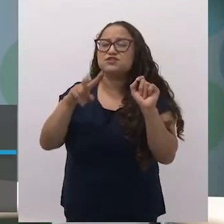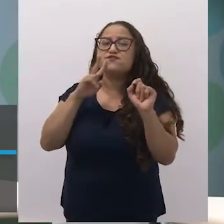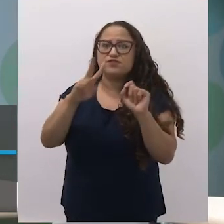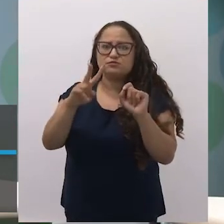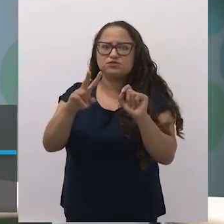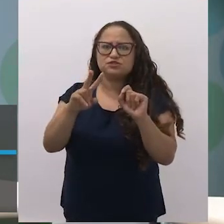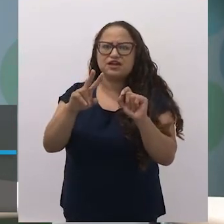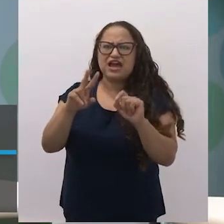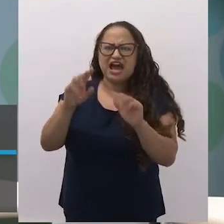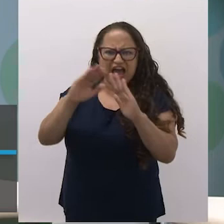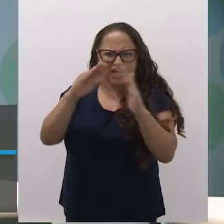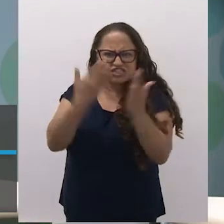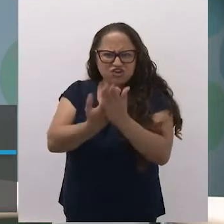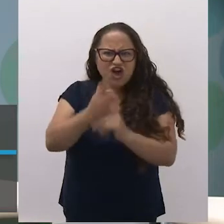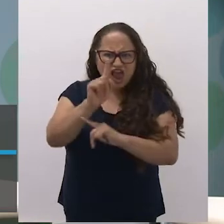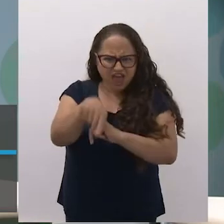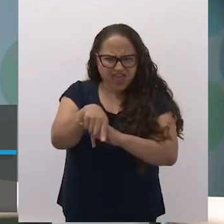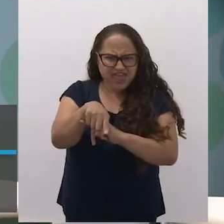única responsável.